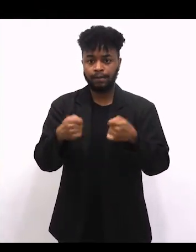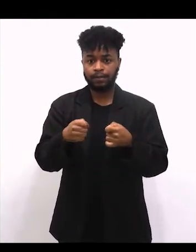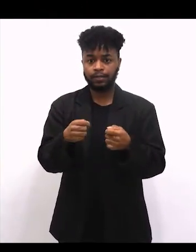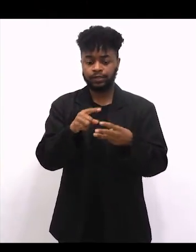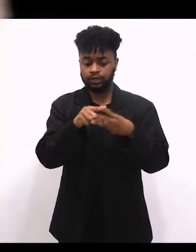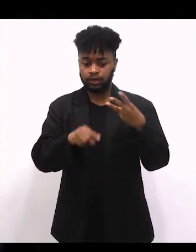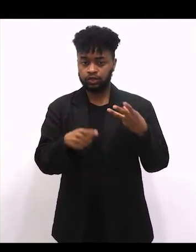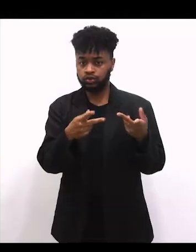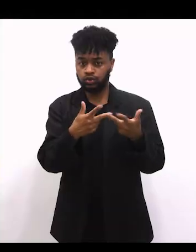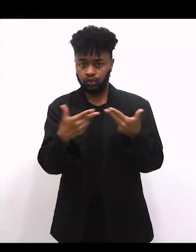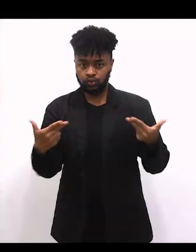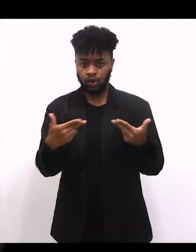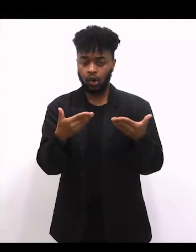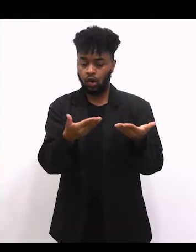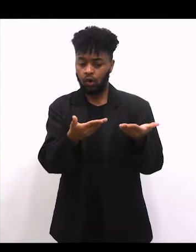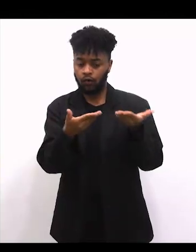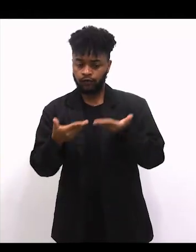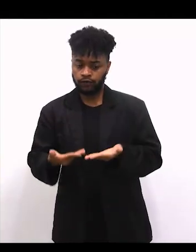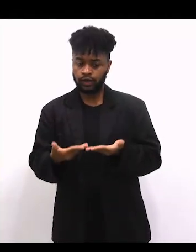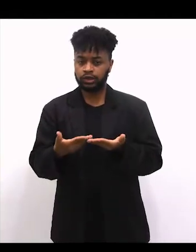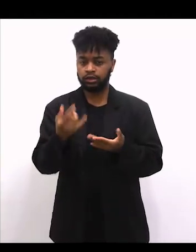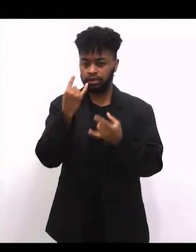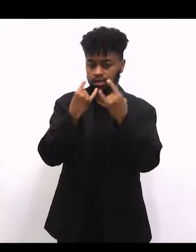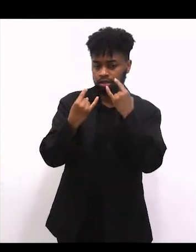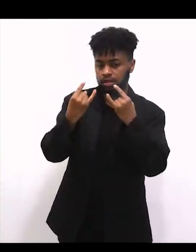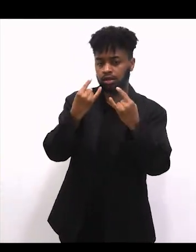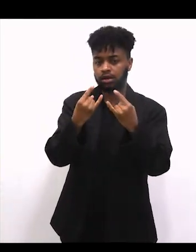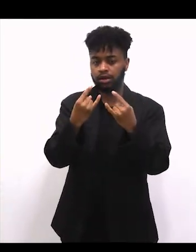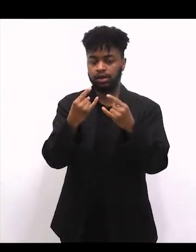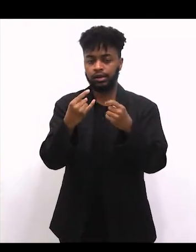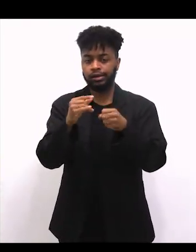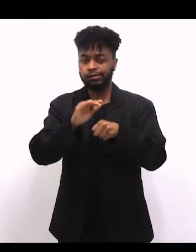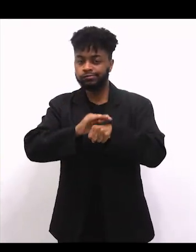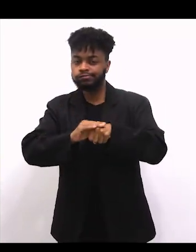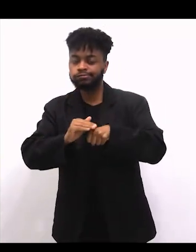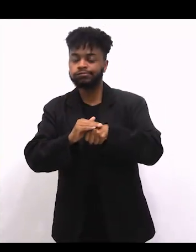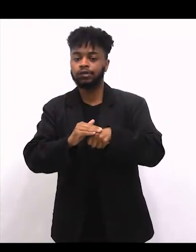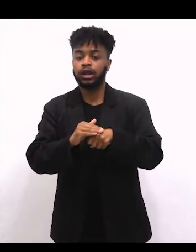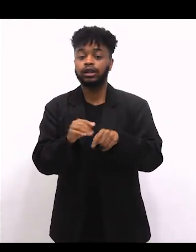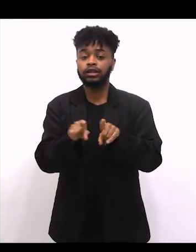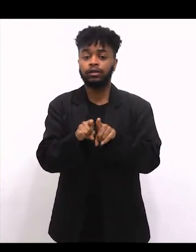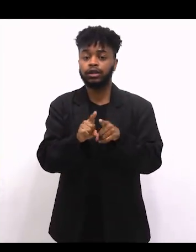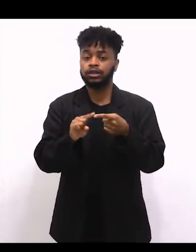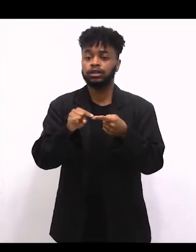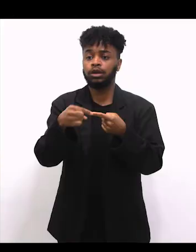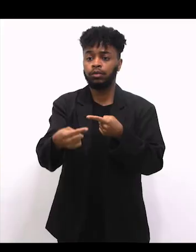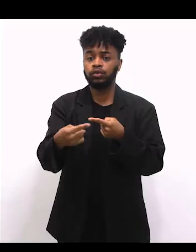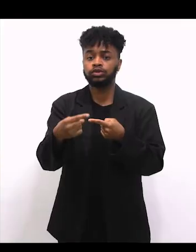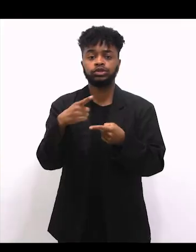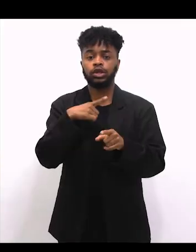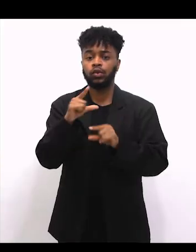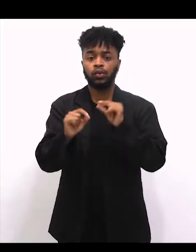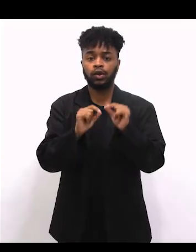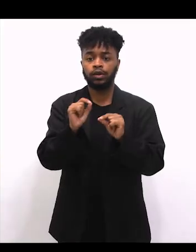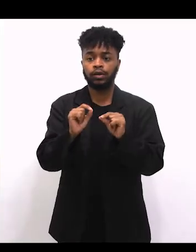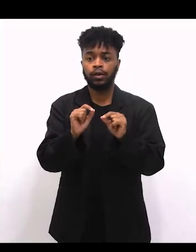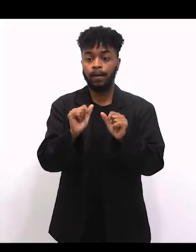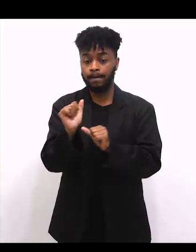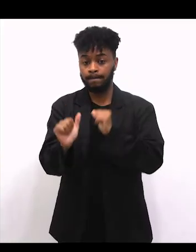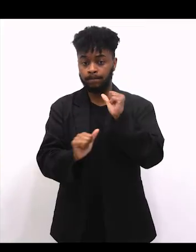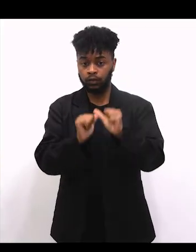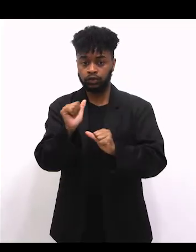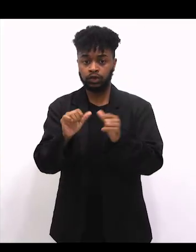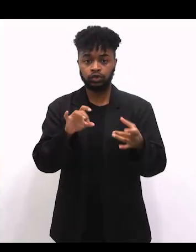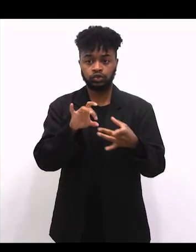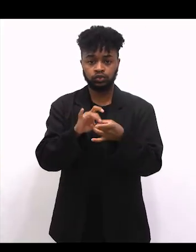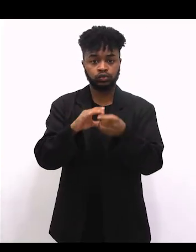ali um convite, uma sedução, um aliciamento. Depois a gente precisa ter um deslocamento